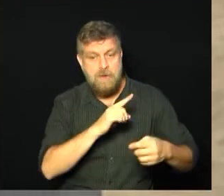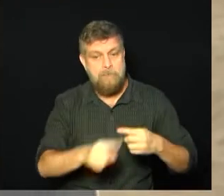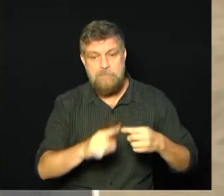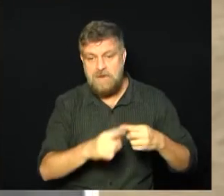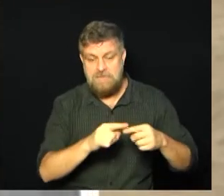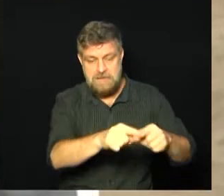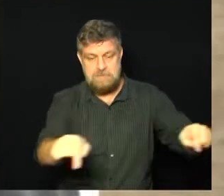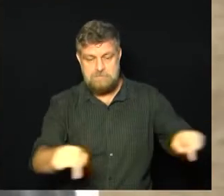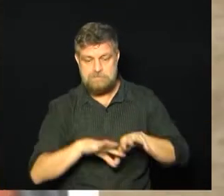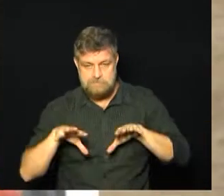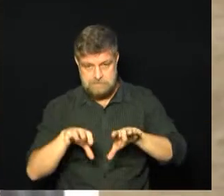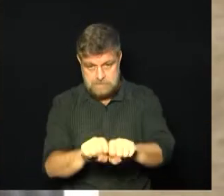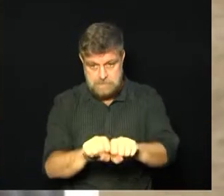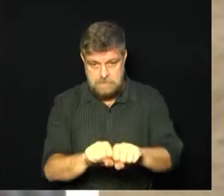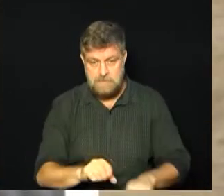essa reintegração.